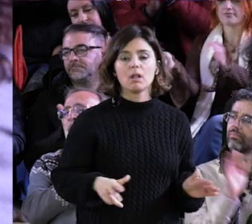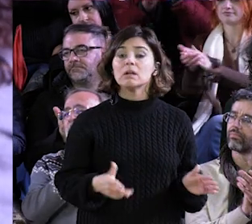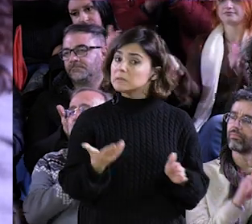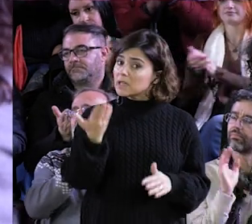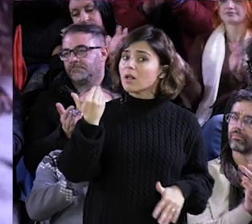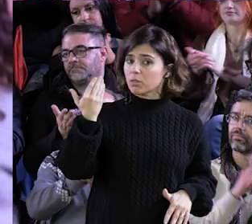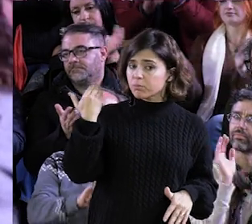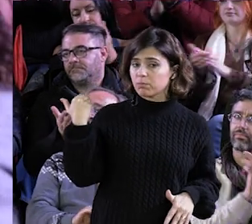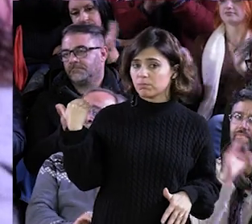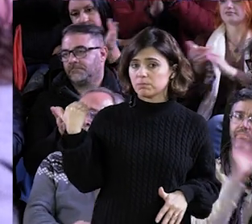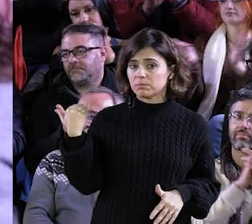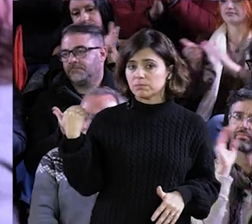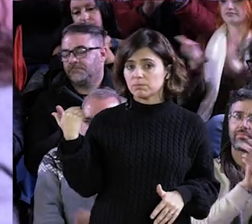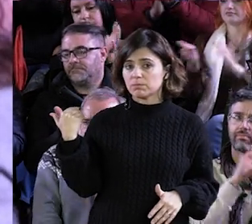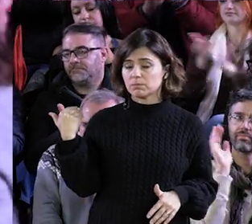altura...